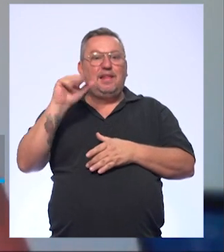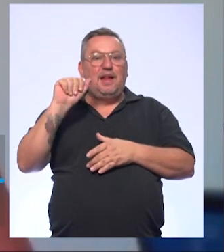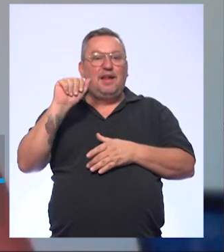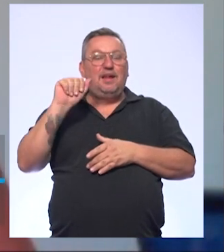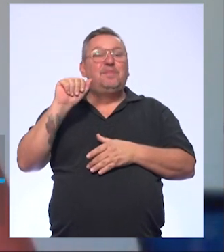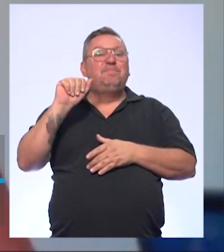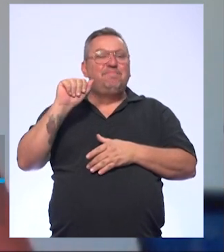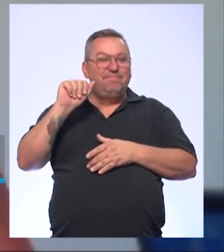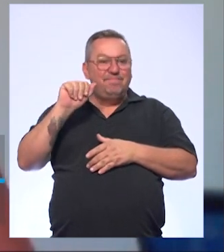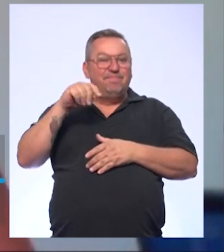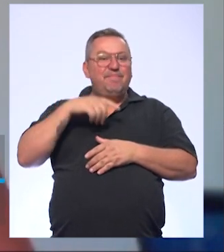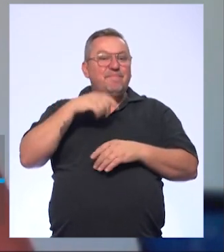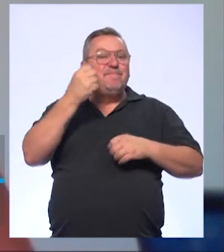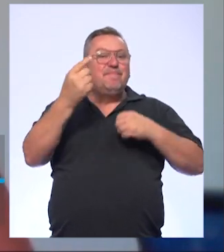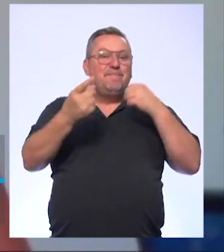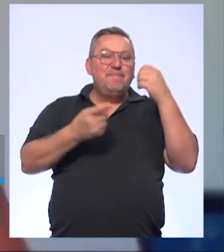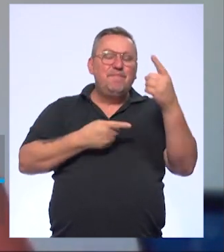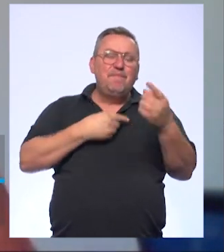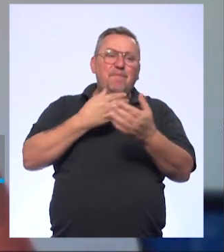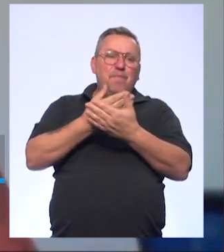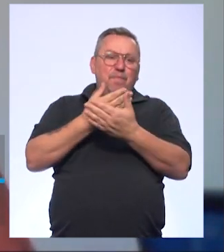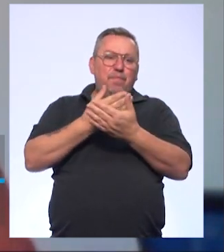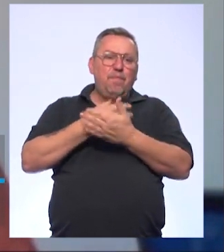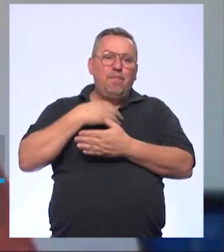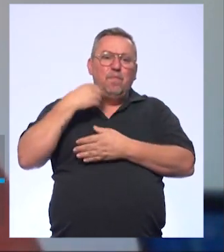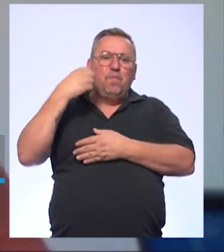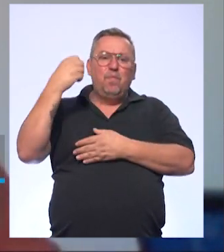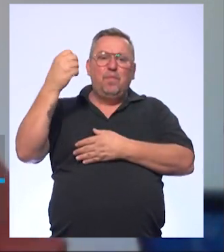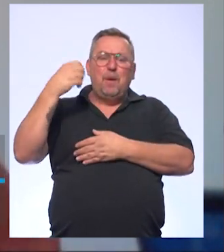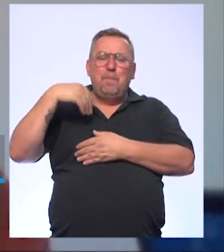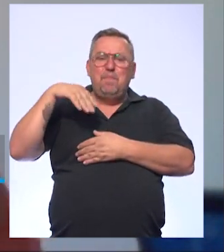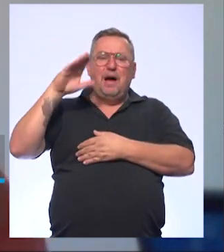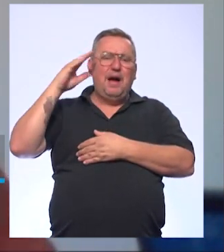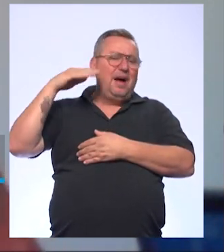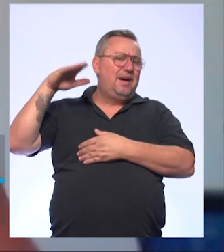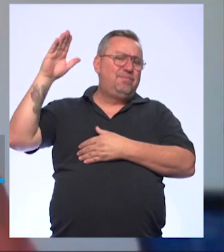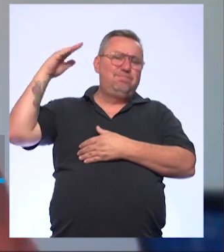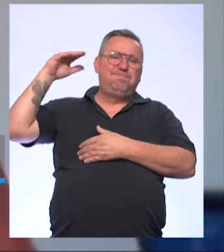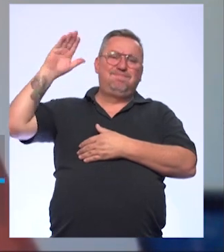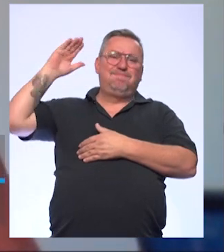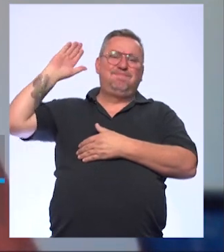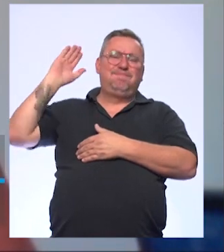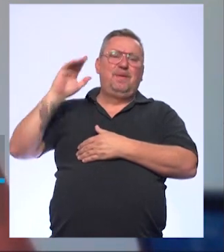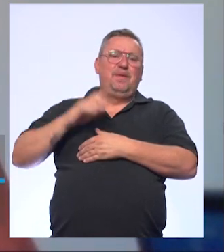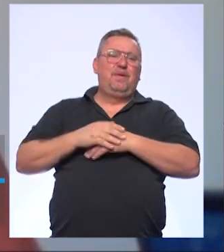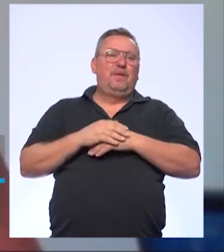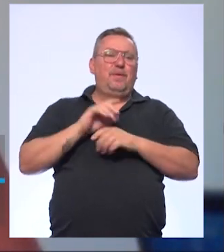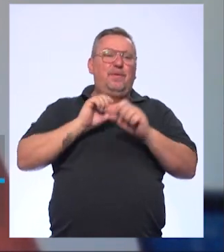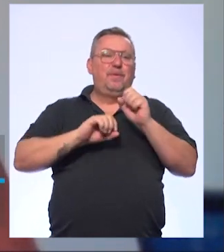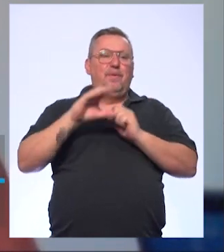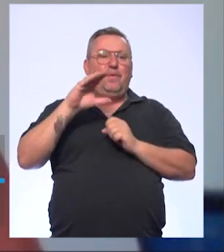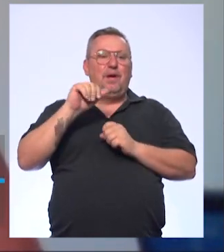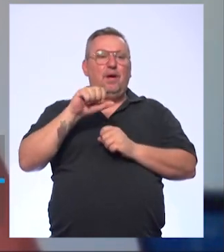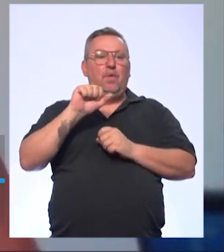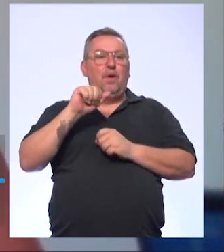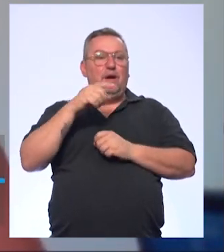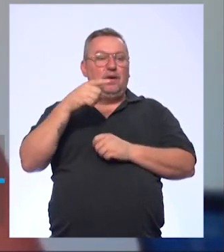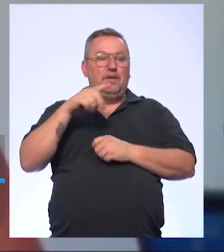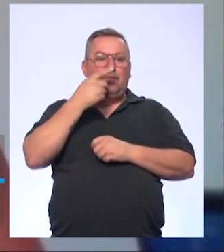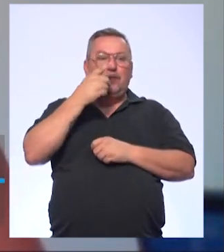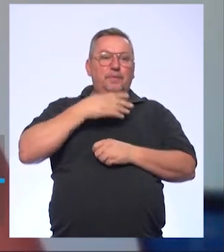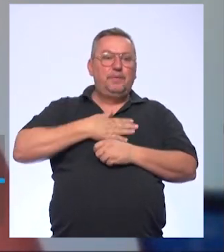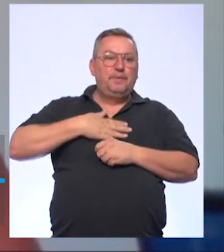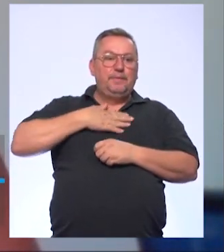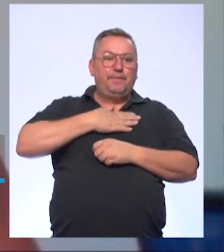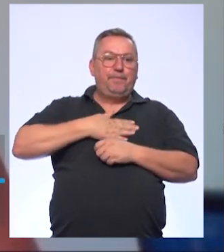né? Teve alguns estudantes que viajaram no tempo para mais longe, viu, professora Janaína? O Cauã, ele disse que gostaria